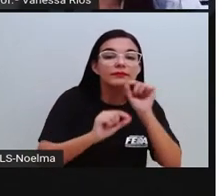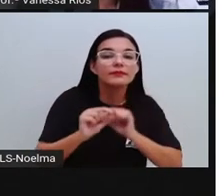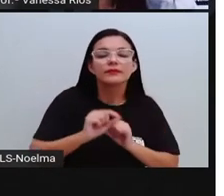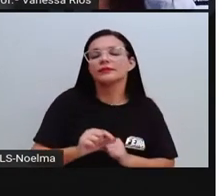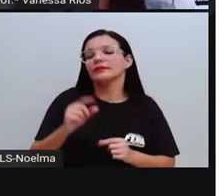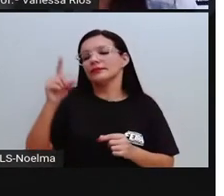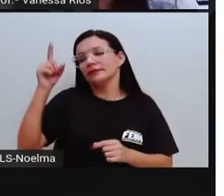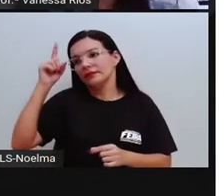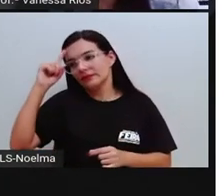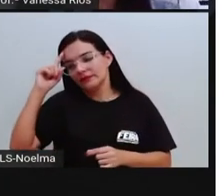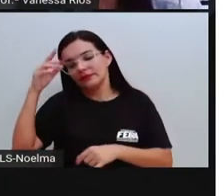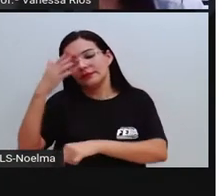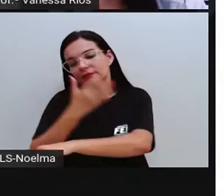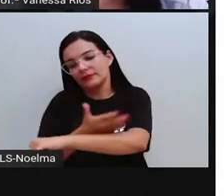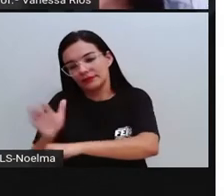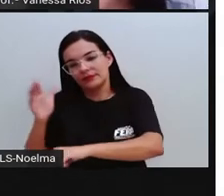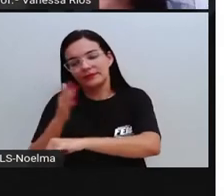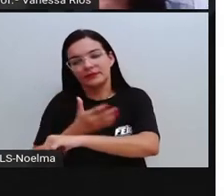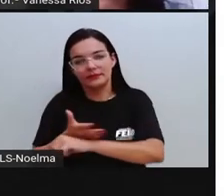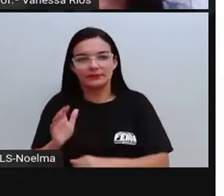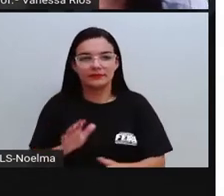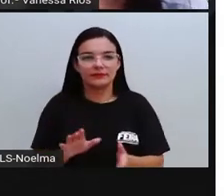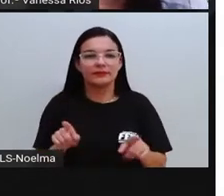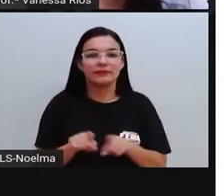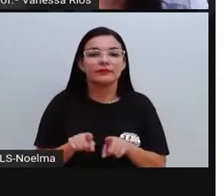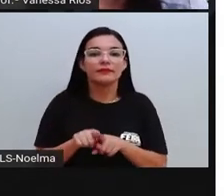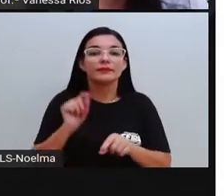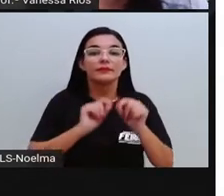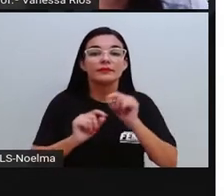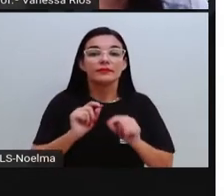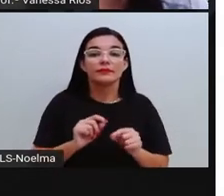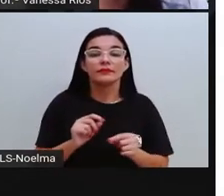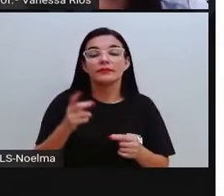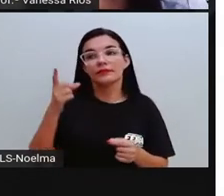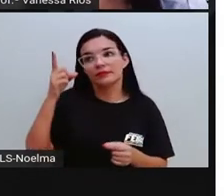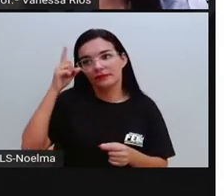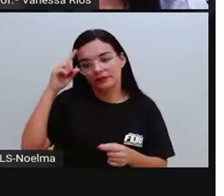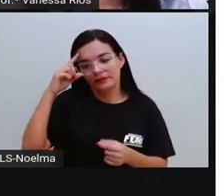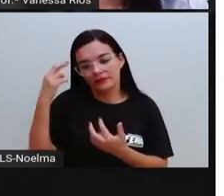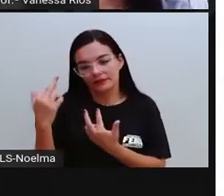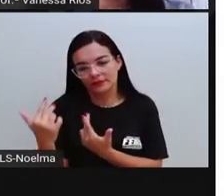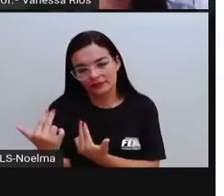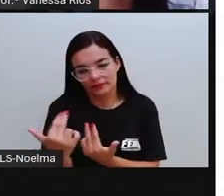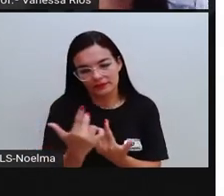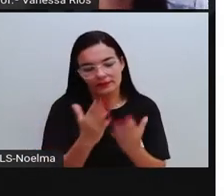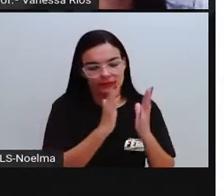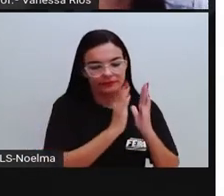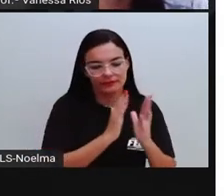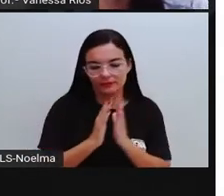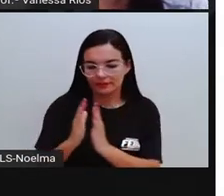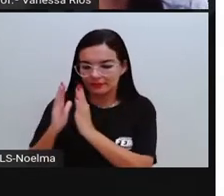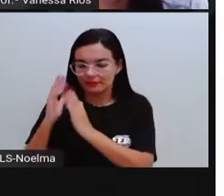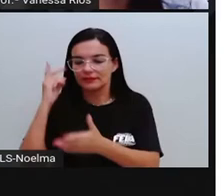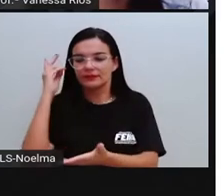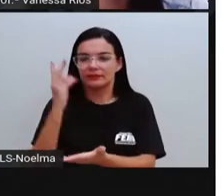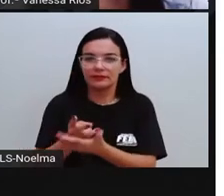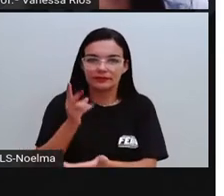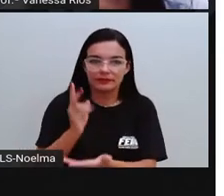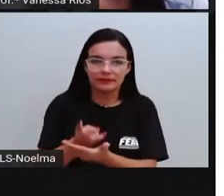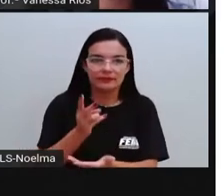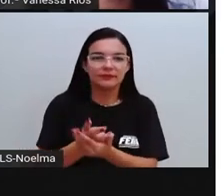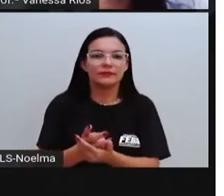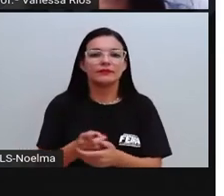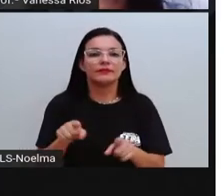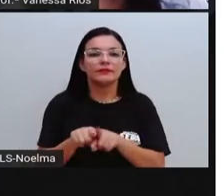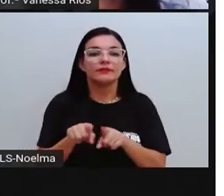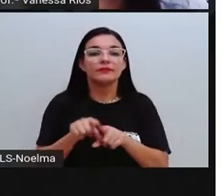e aos costumes. Hábito de fazer uma coisa sempre do mesmo modo, sequência de atividades ou etapas,